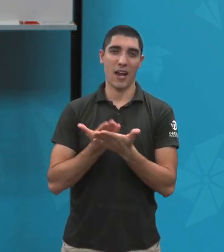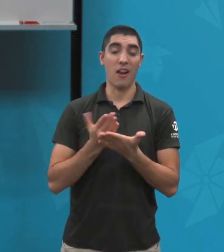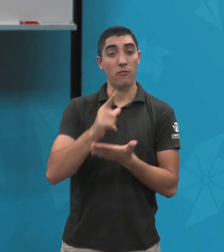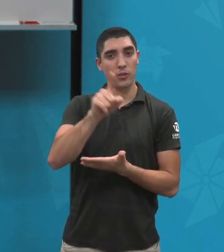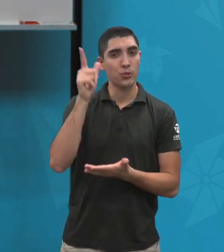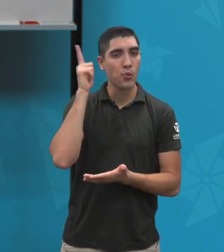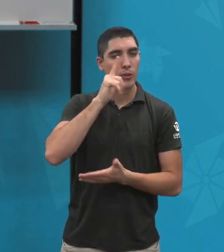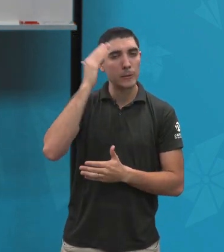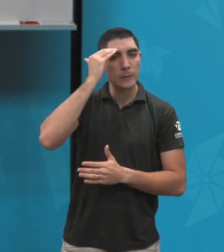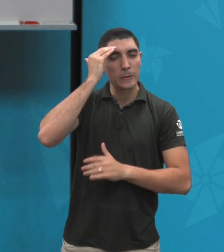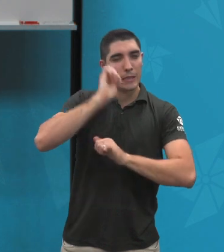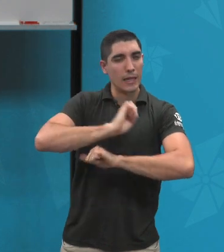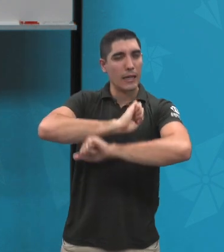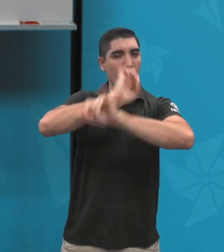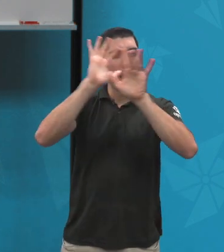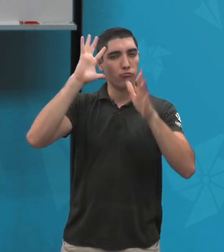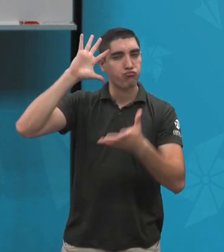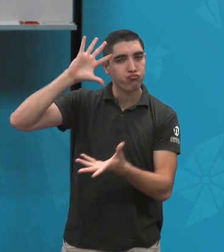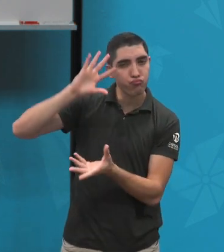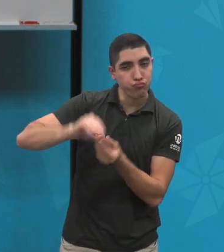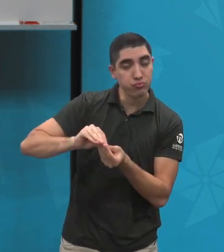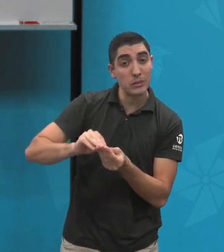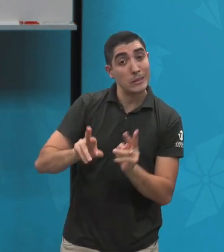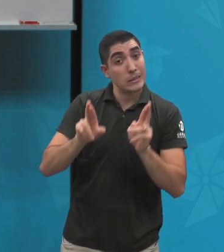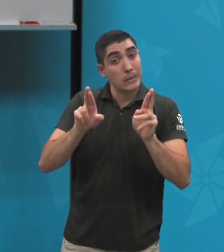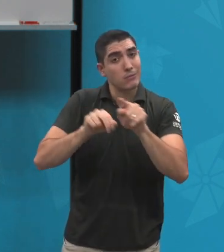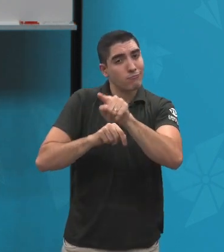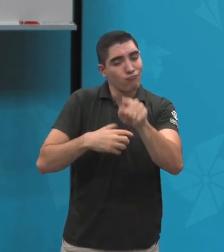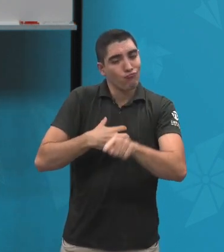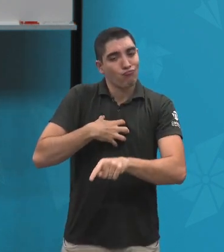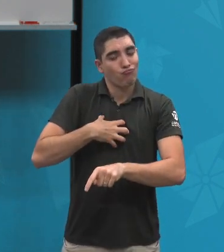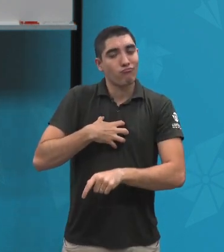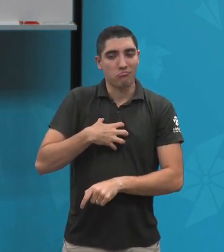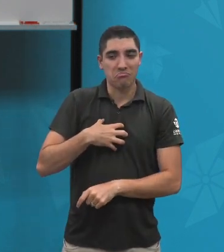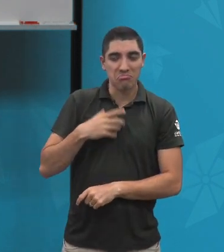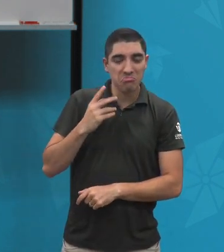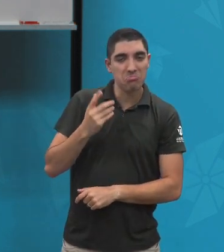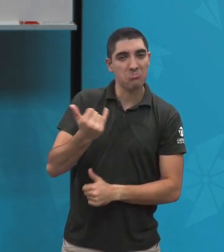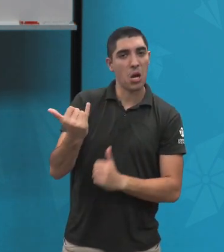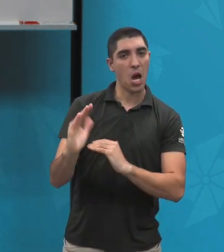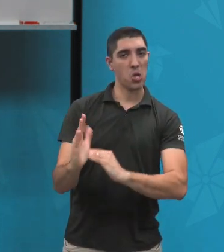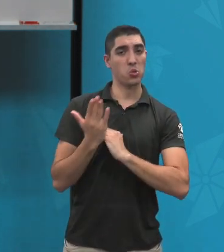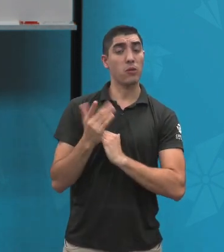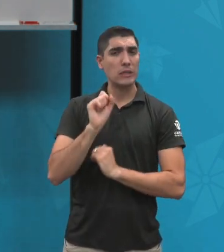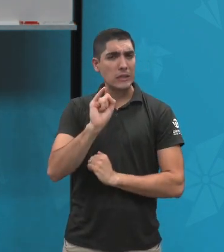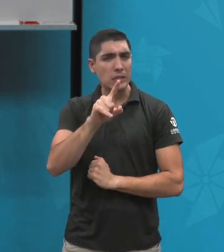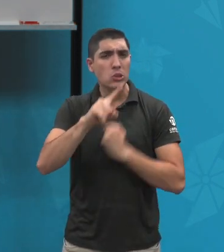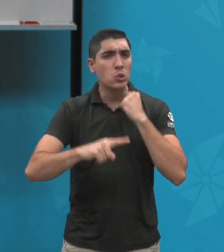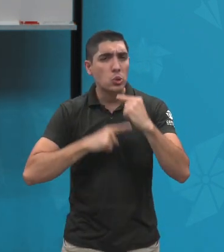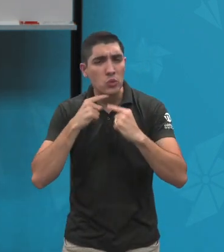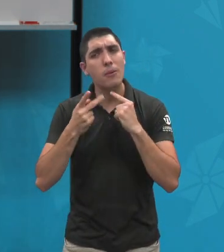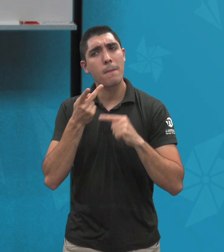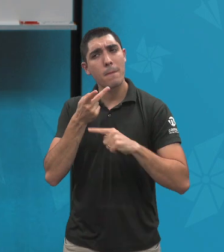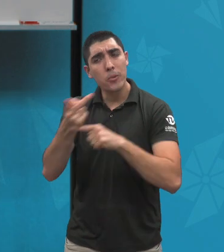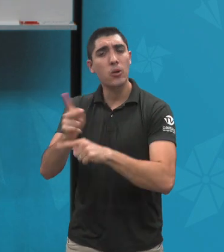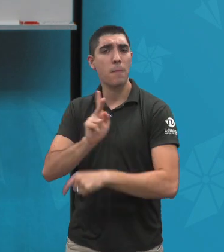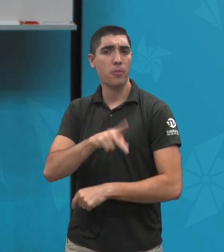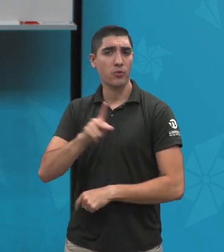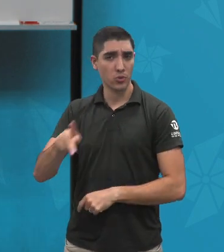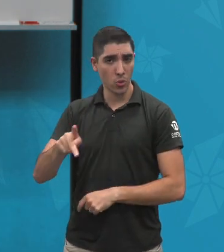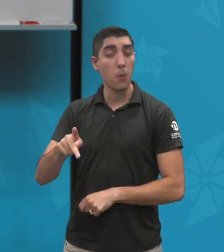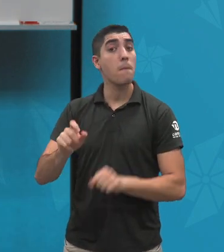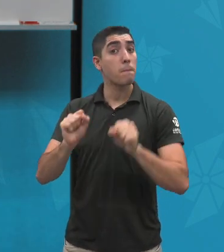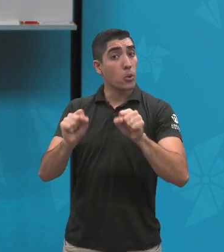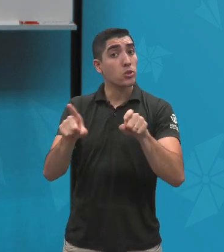que essa aula tenha sido importante para cada um. Se tiverem alguma dúvida, procurem seus professores. Vocês também podem me procurar